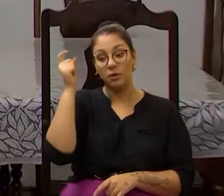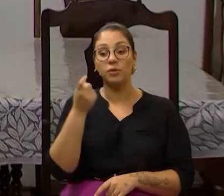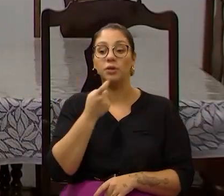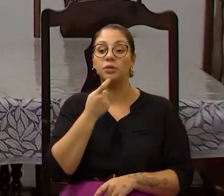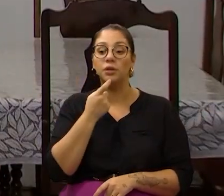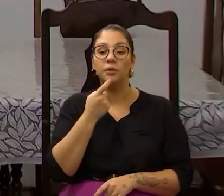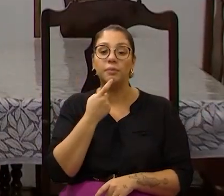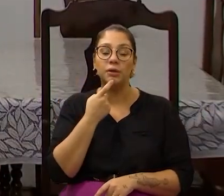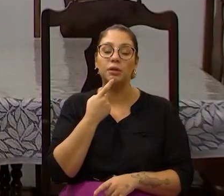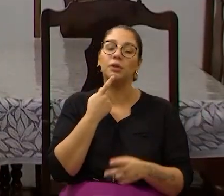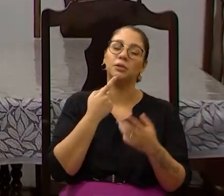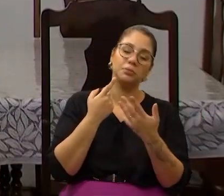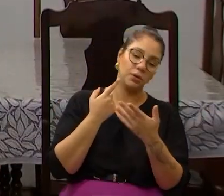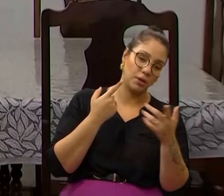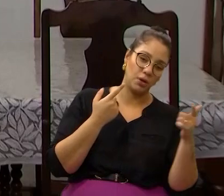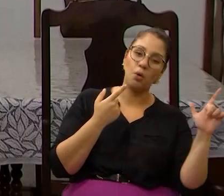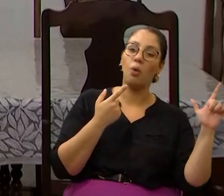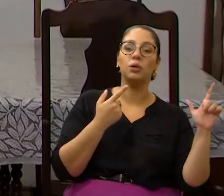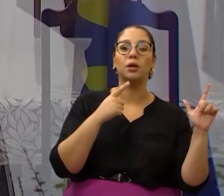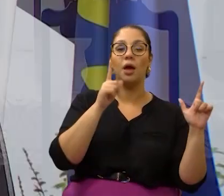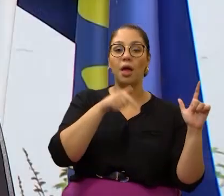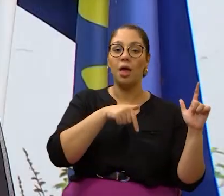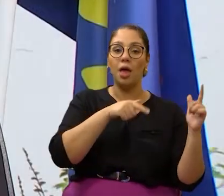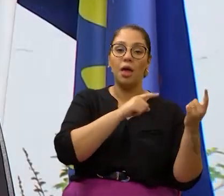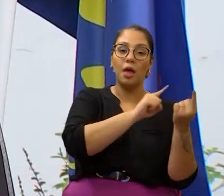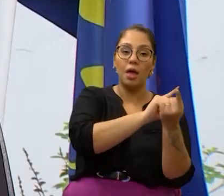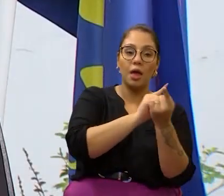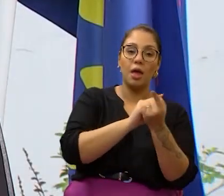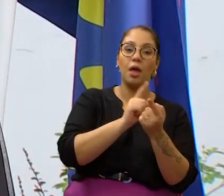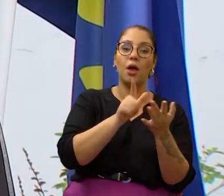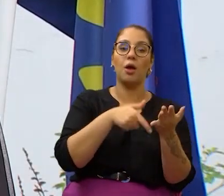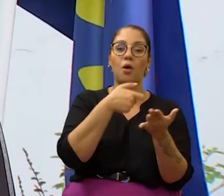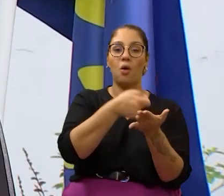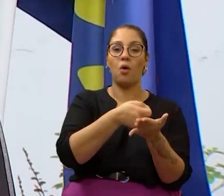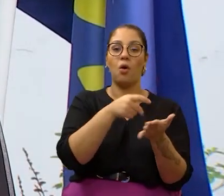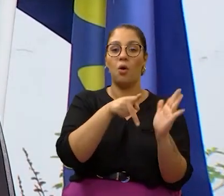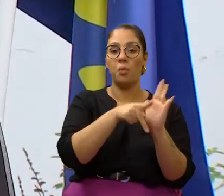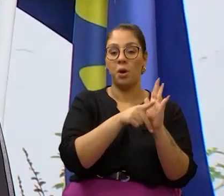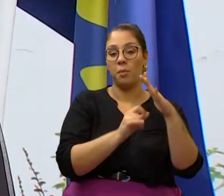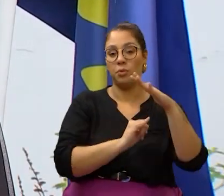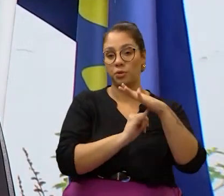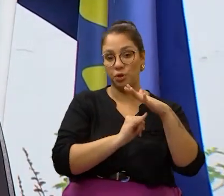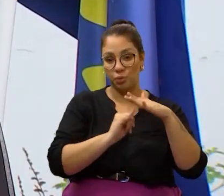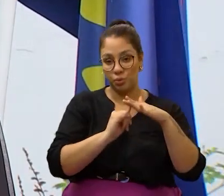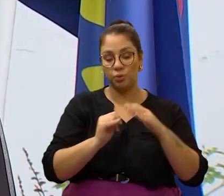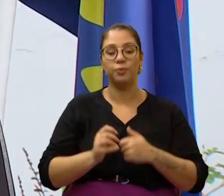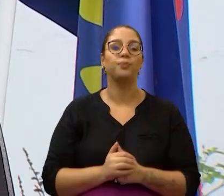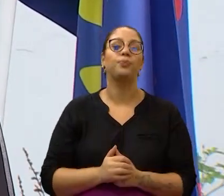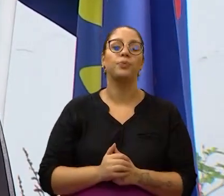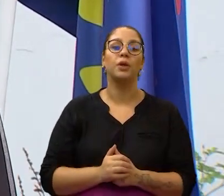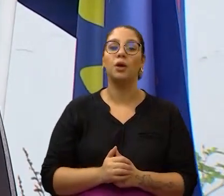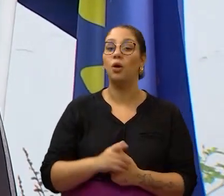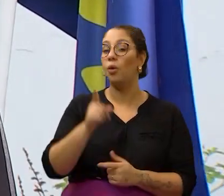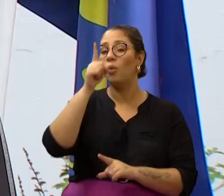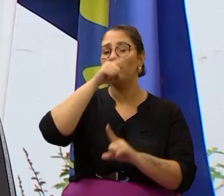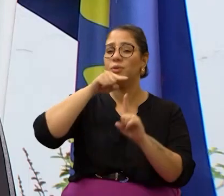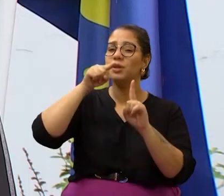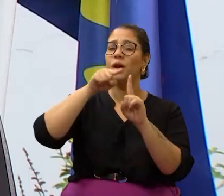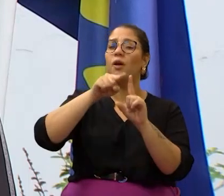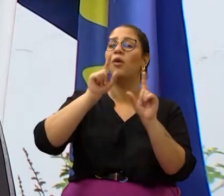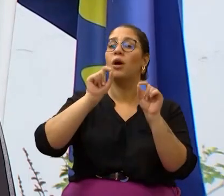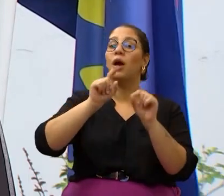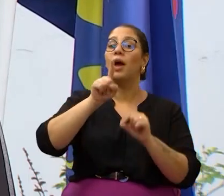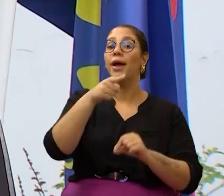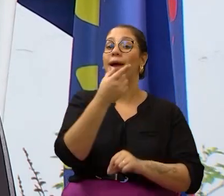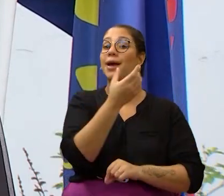Campinas e as demais com recursos próprios do Instituto. A nossa meta é atingir